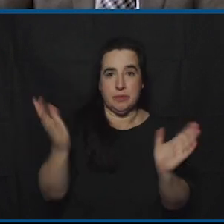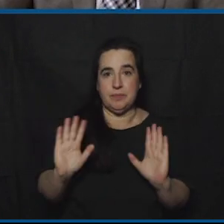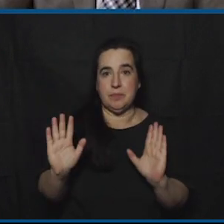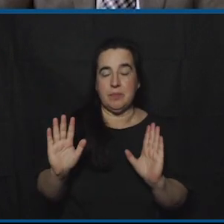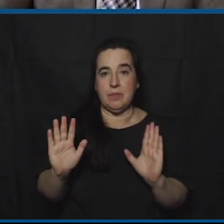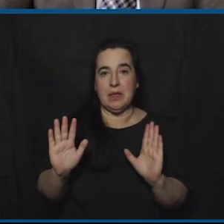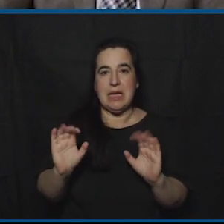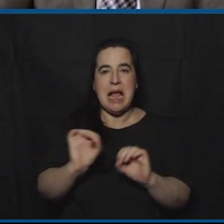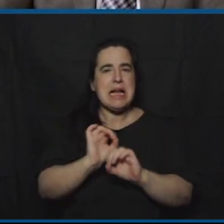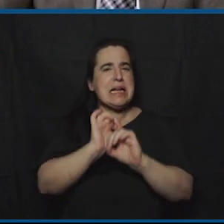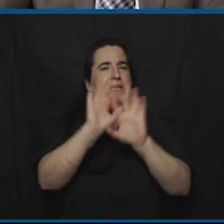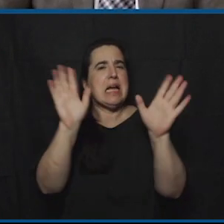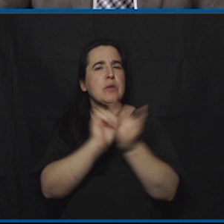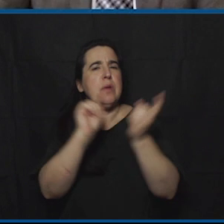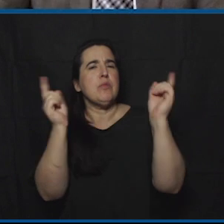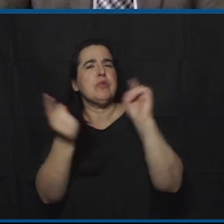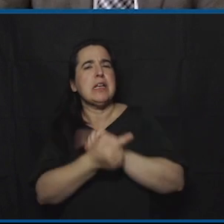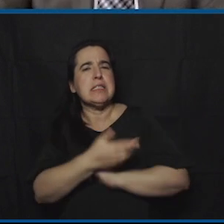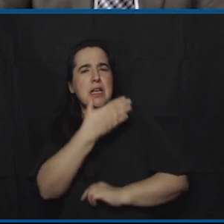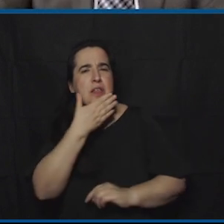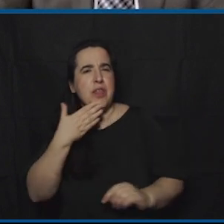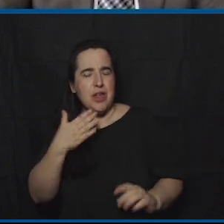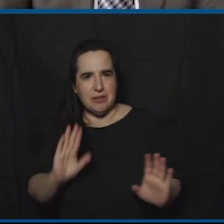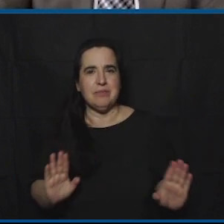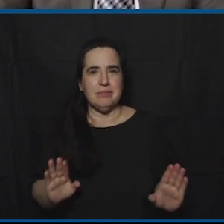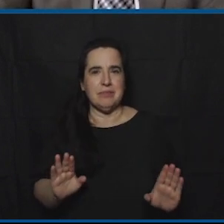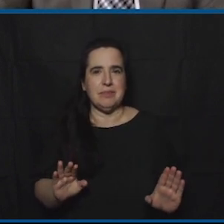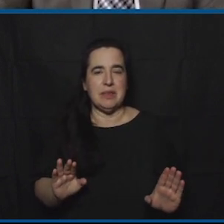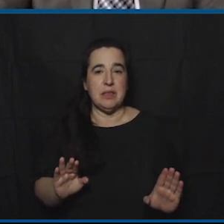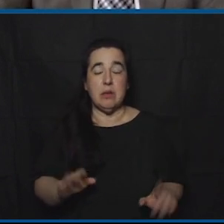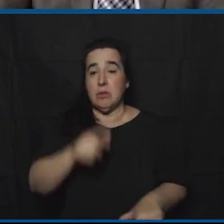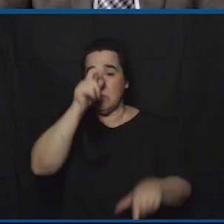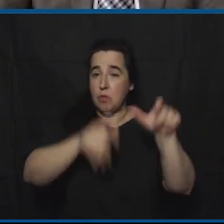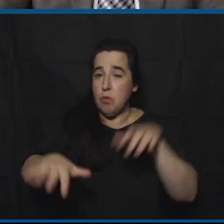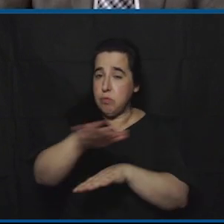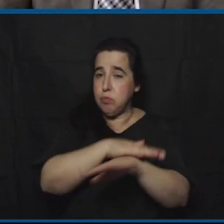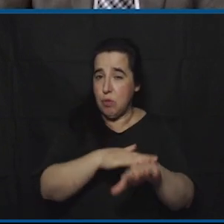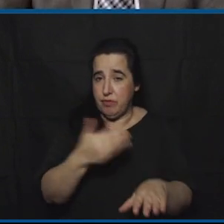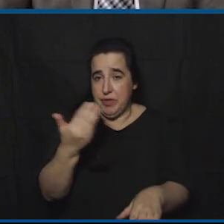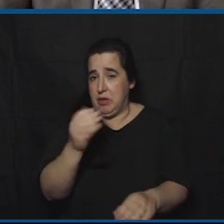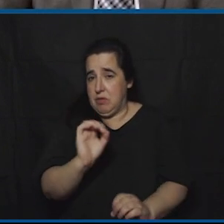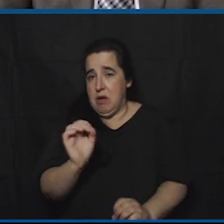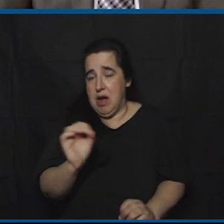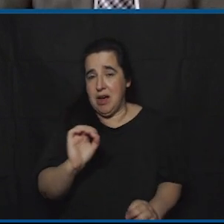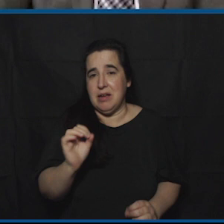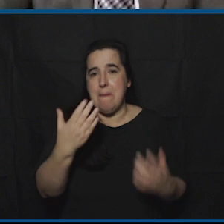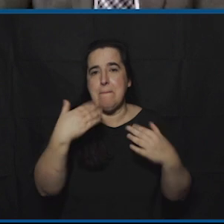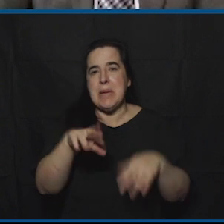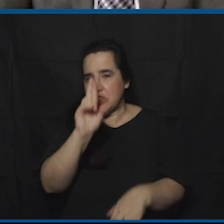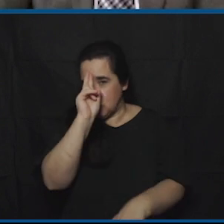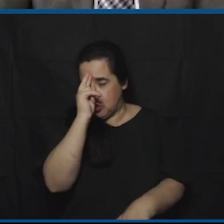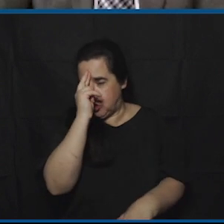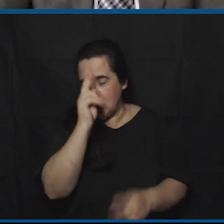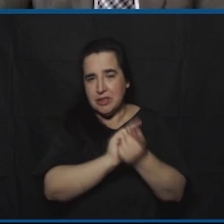Porque aqui há claramente uma mudança de condição, né? Embora o povo não merecesse, mas Deus está empenhado em